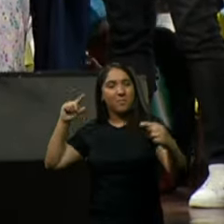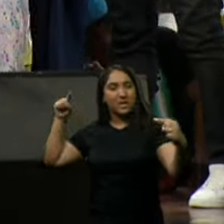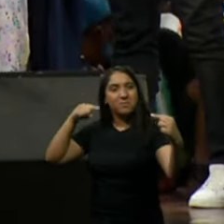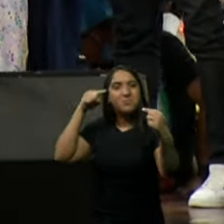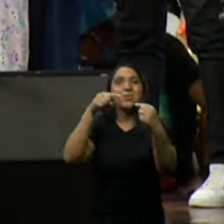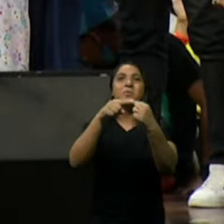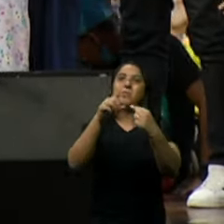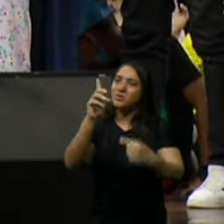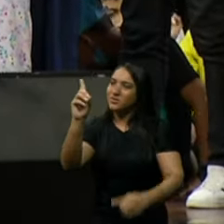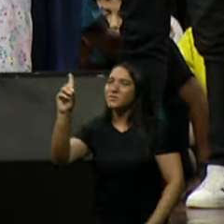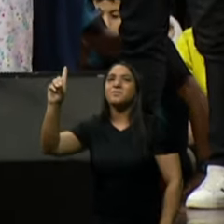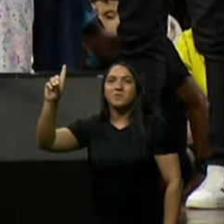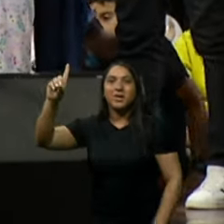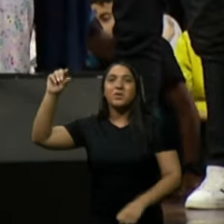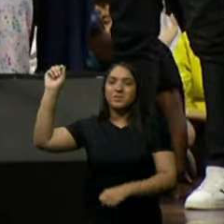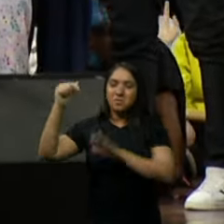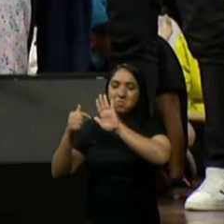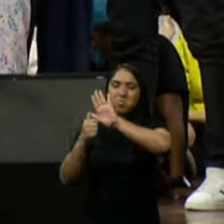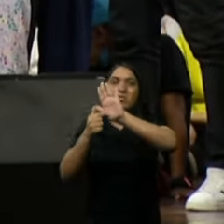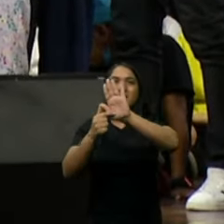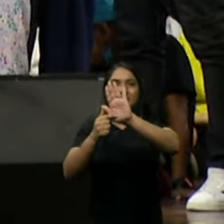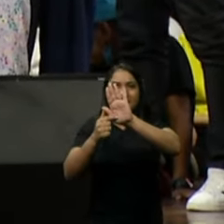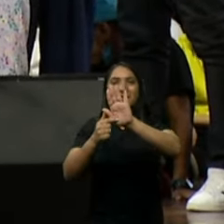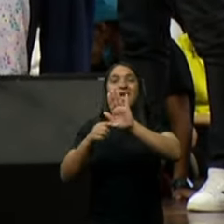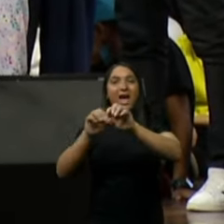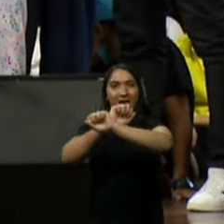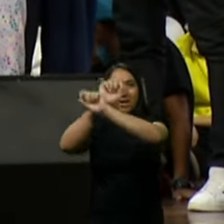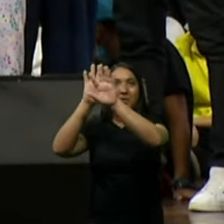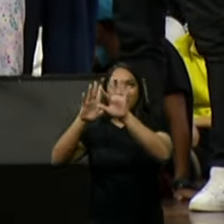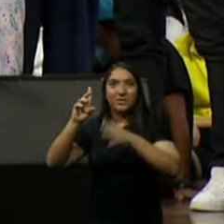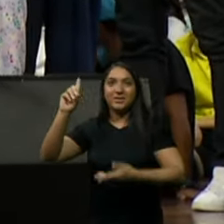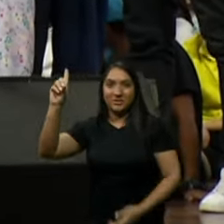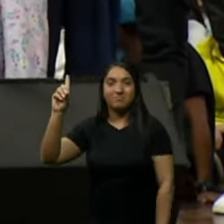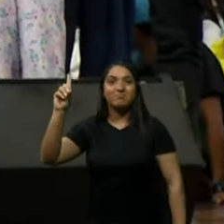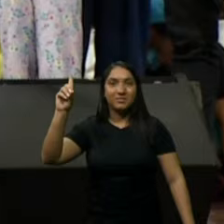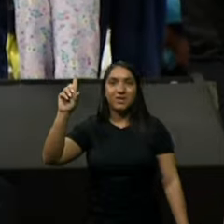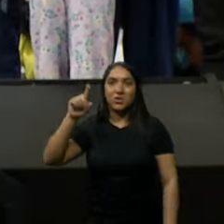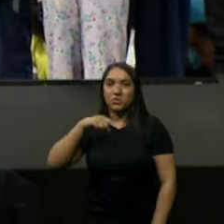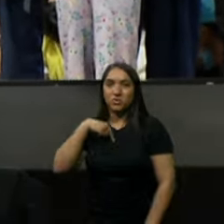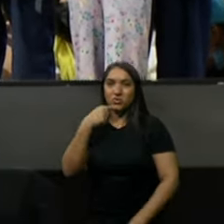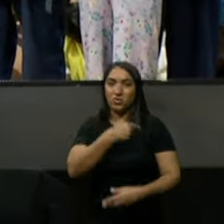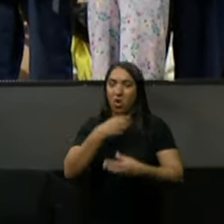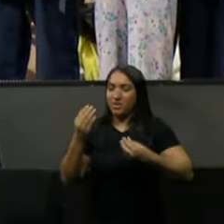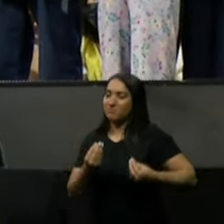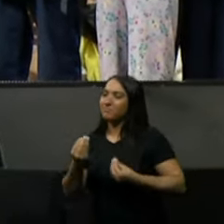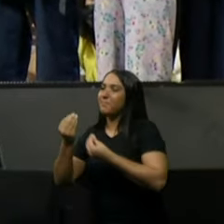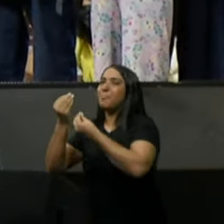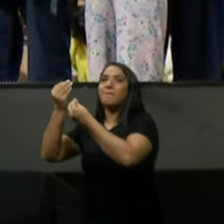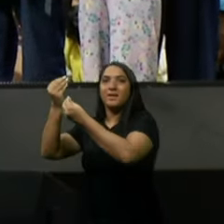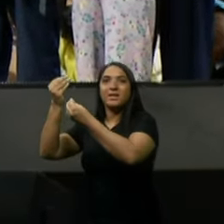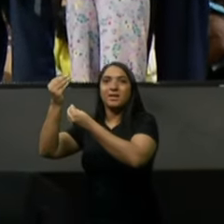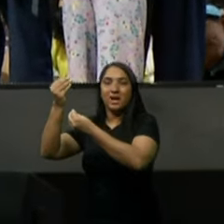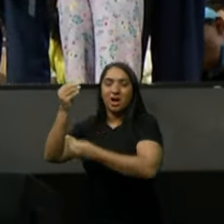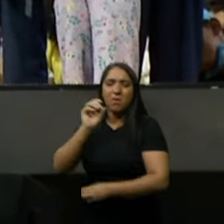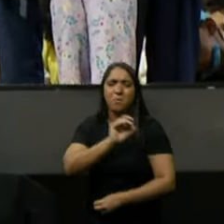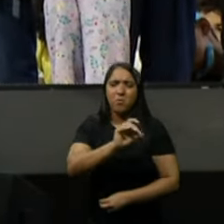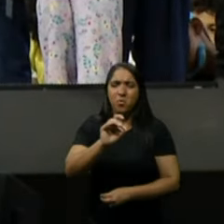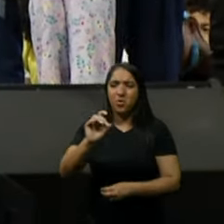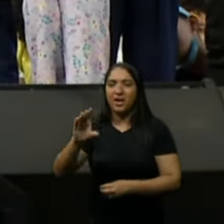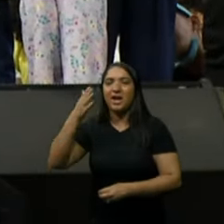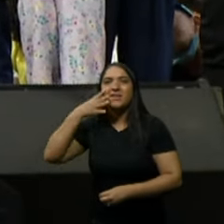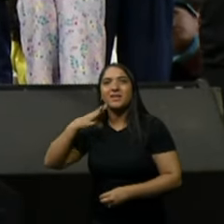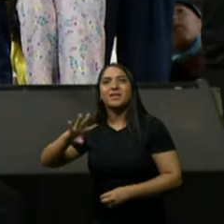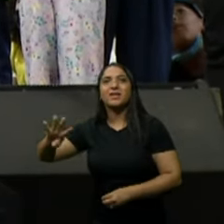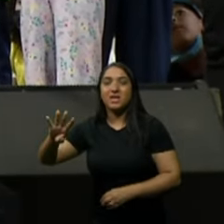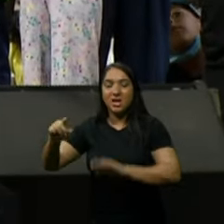e manifestar a sua glória na Terra Nossa consagramos essas crianças a ti e as apresentamos